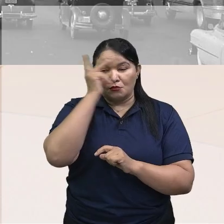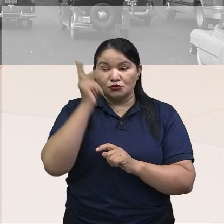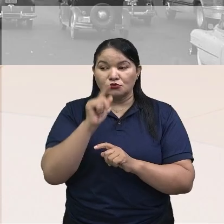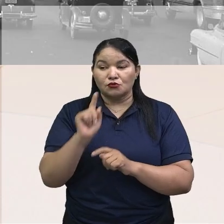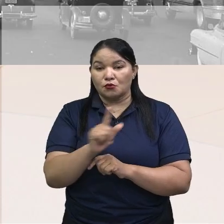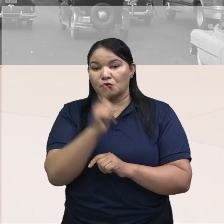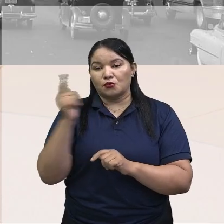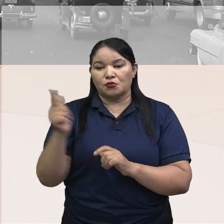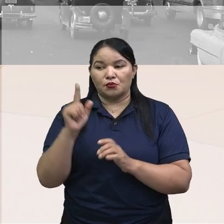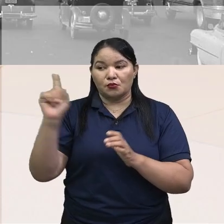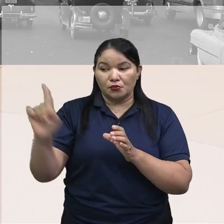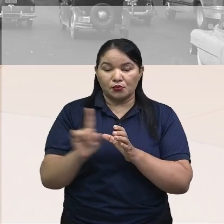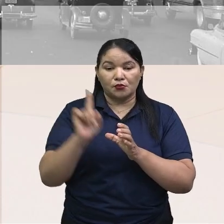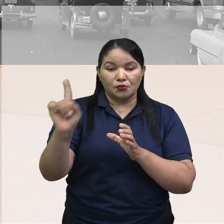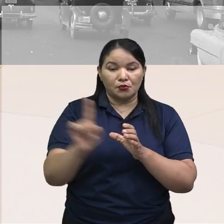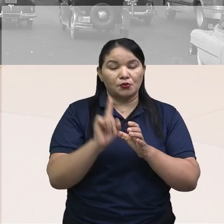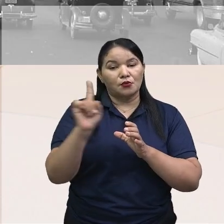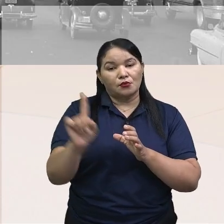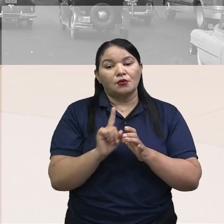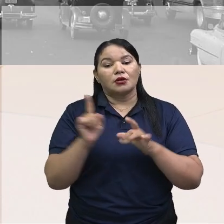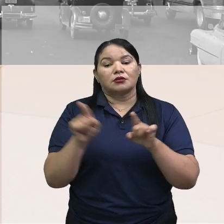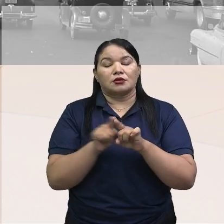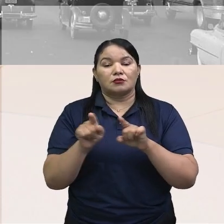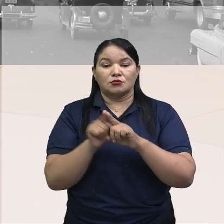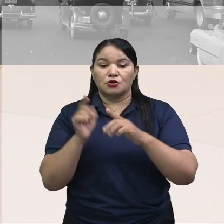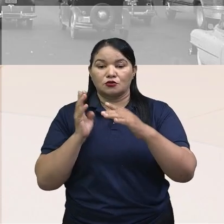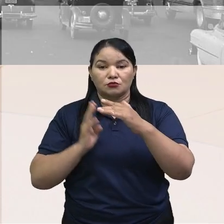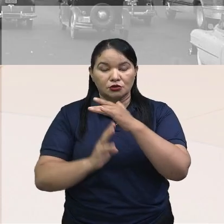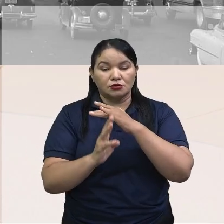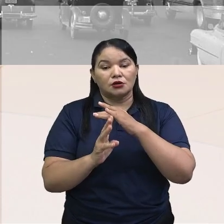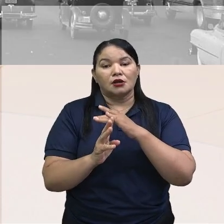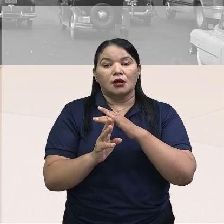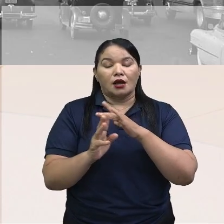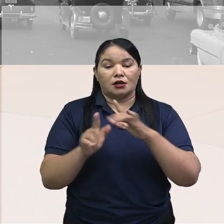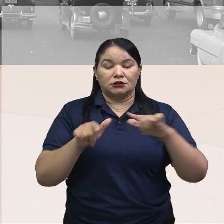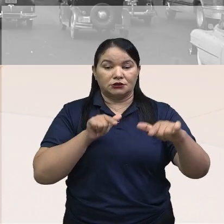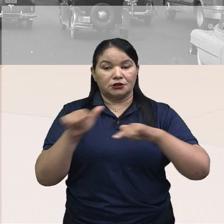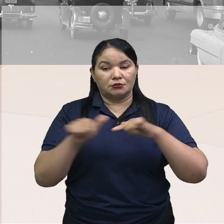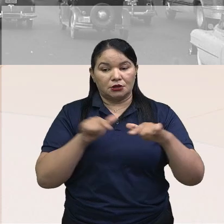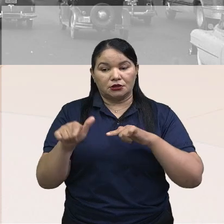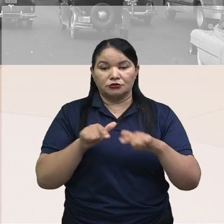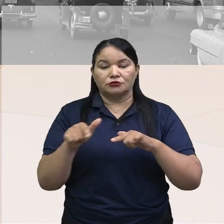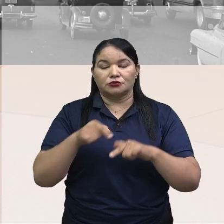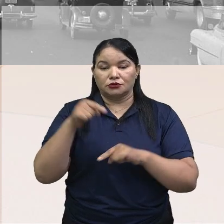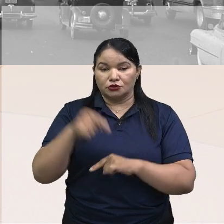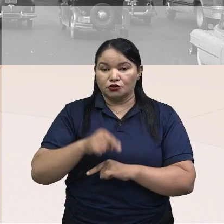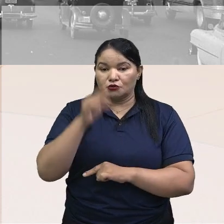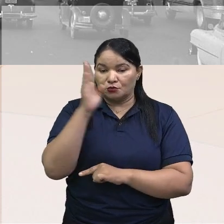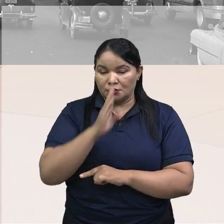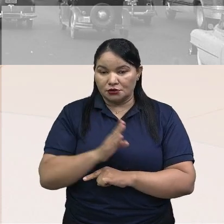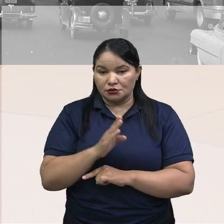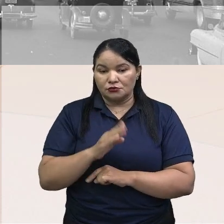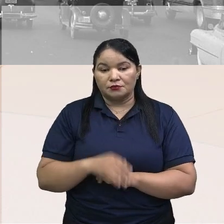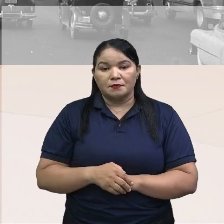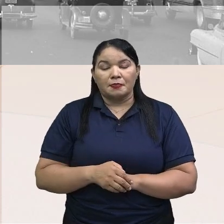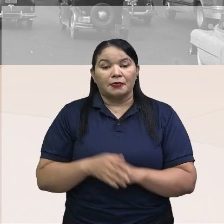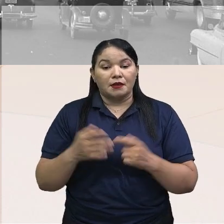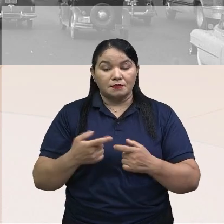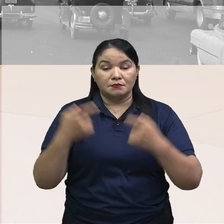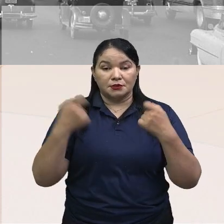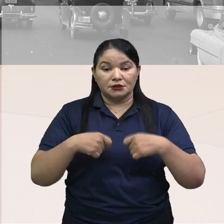mais imigrantes para compor o quadro de trabalhadores no Brasil. E para isso precisava-se